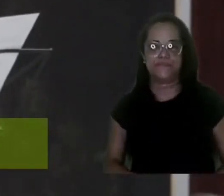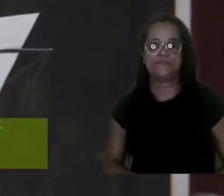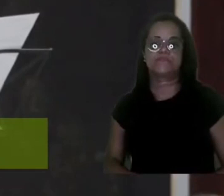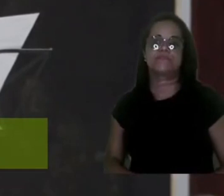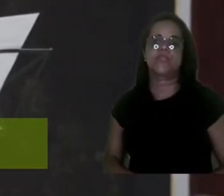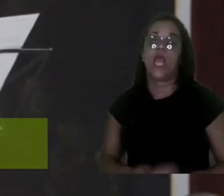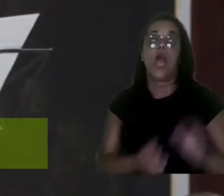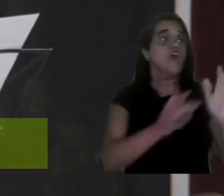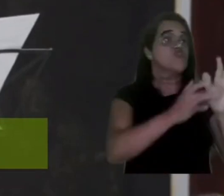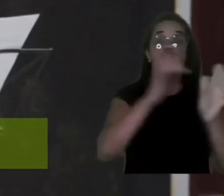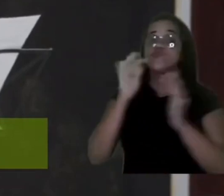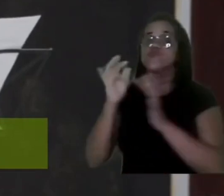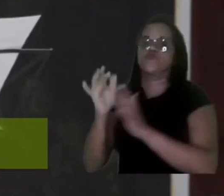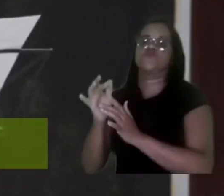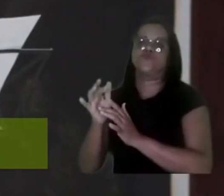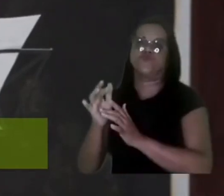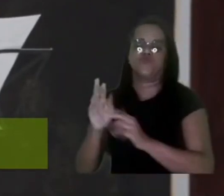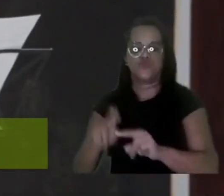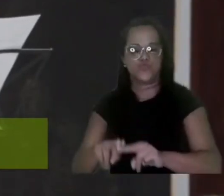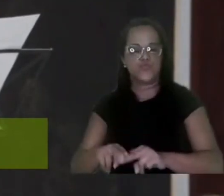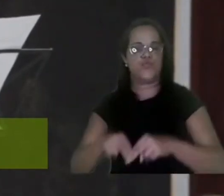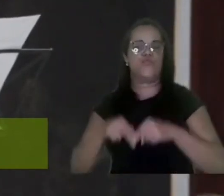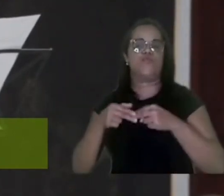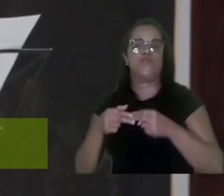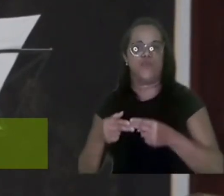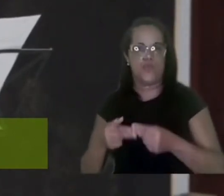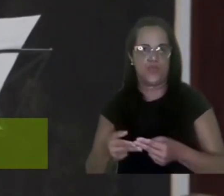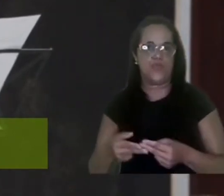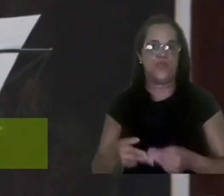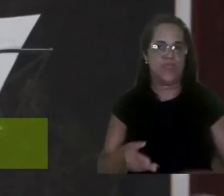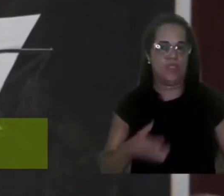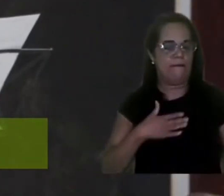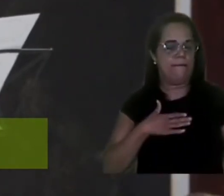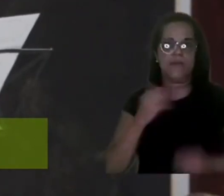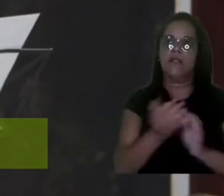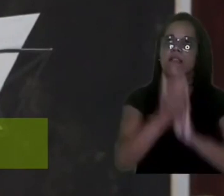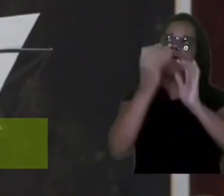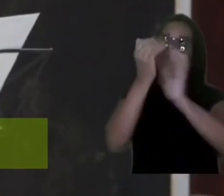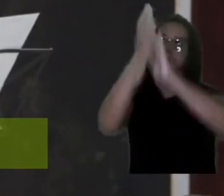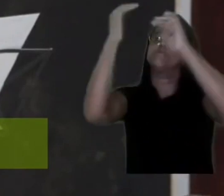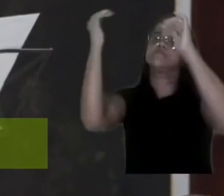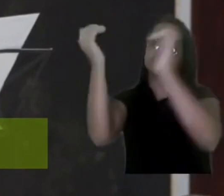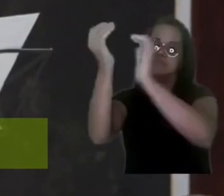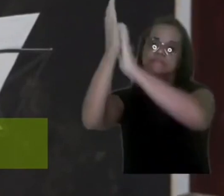Jesus Cristo é o motivo da minha canção.